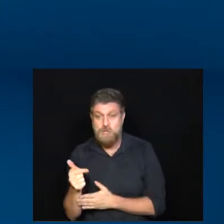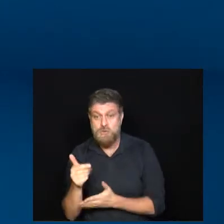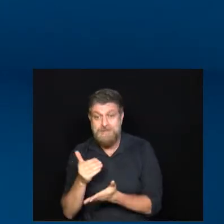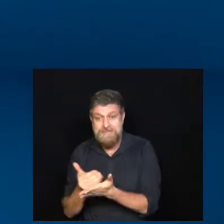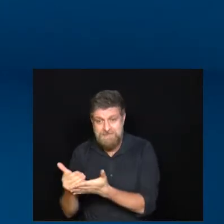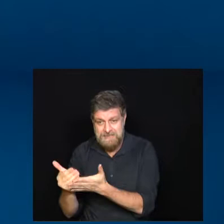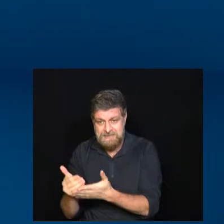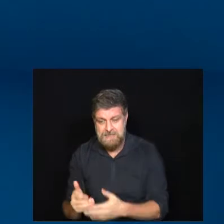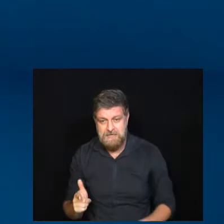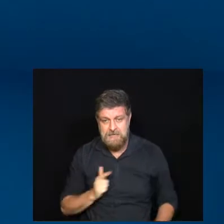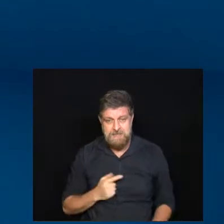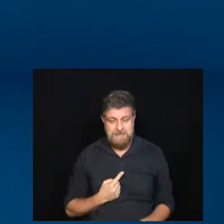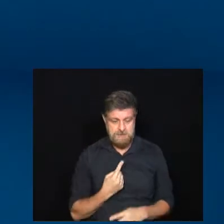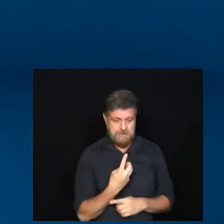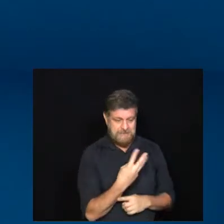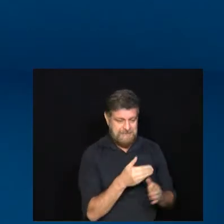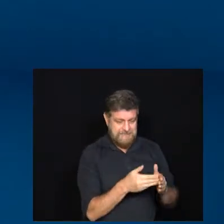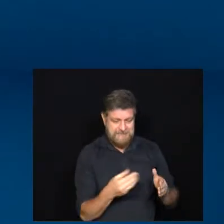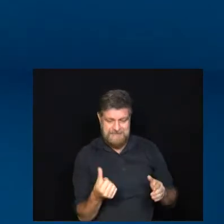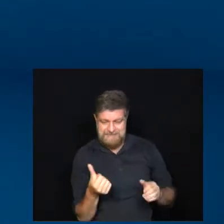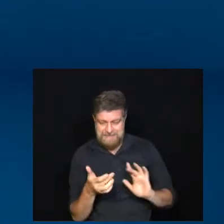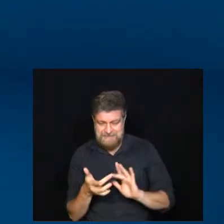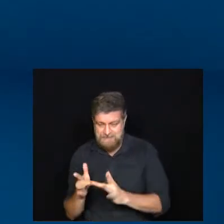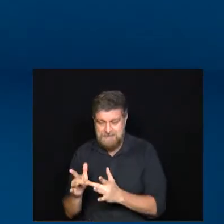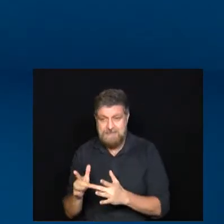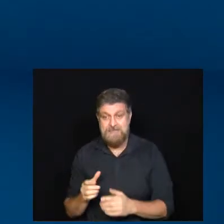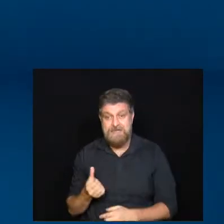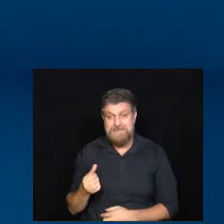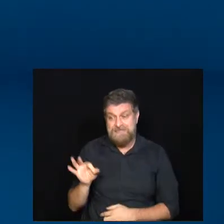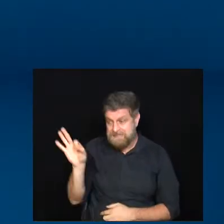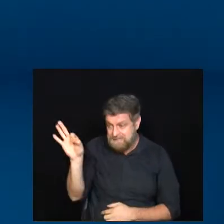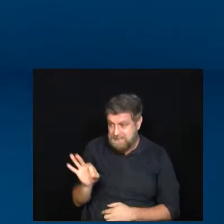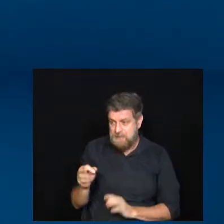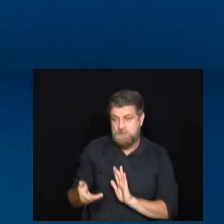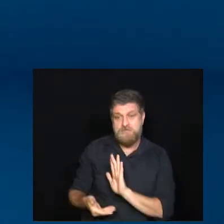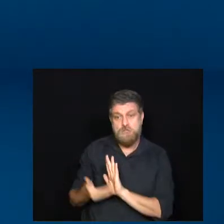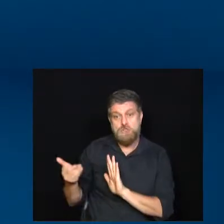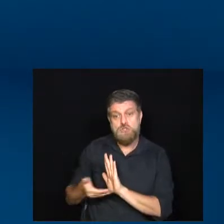13 a 60 parcelas, o desconto será de 60%.